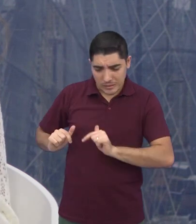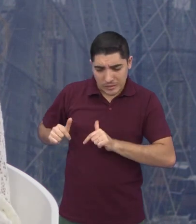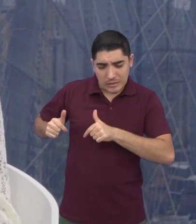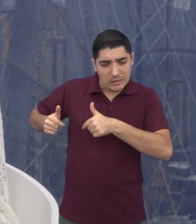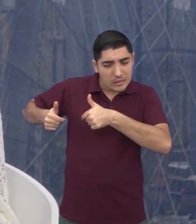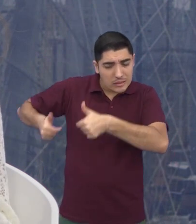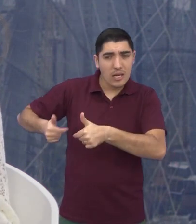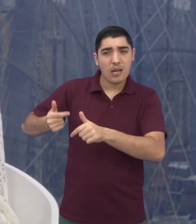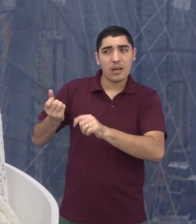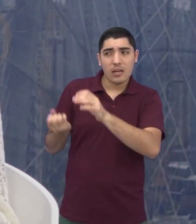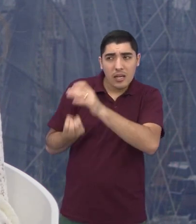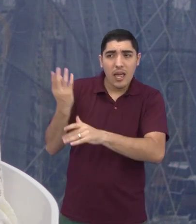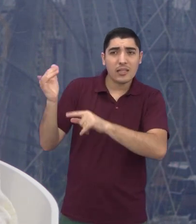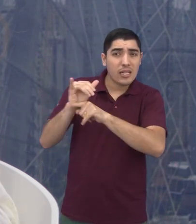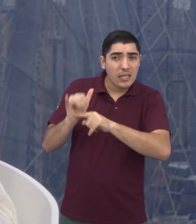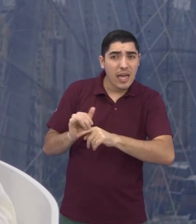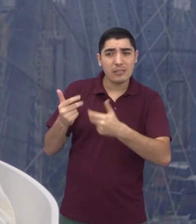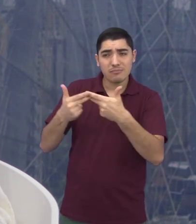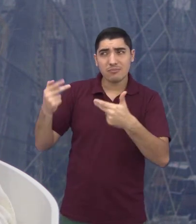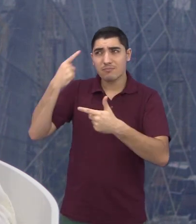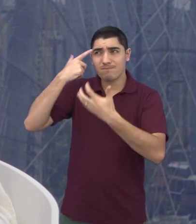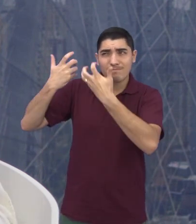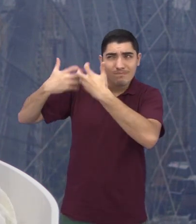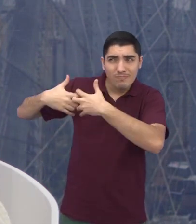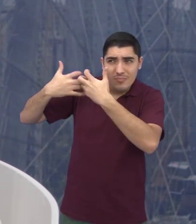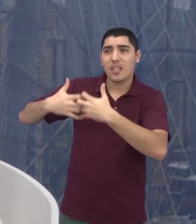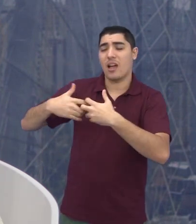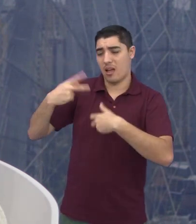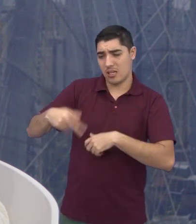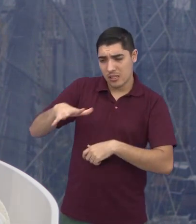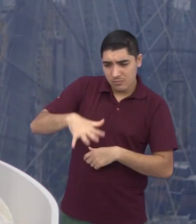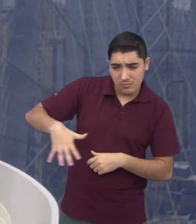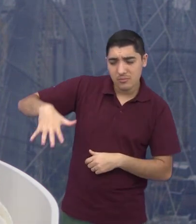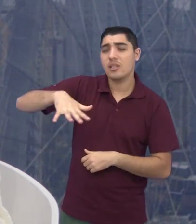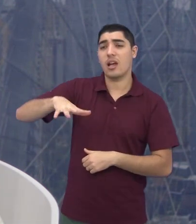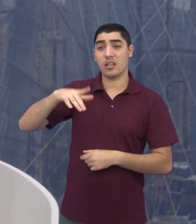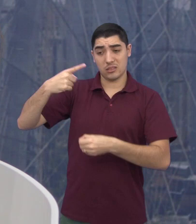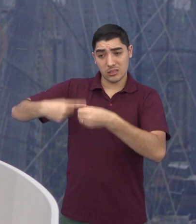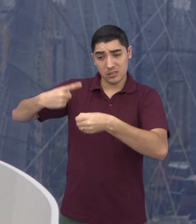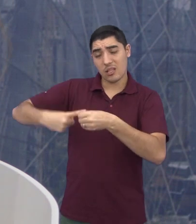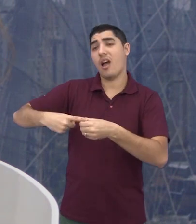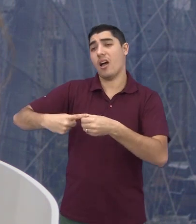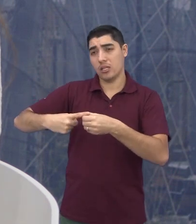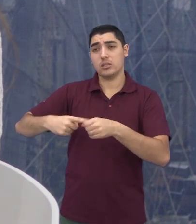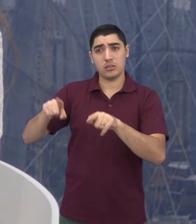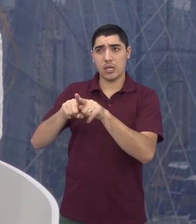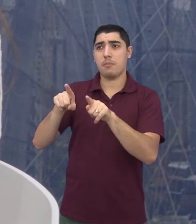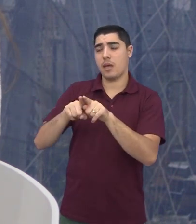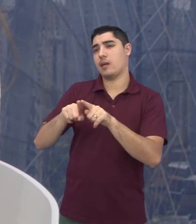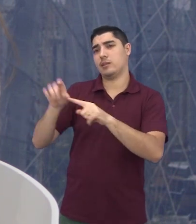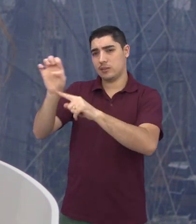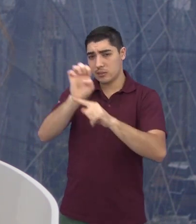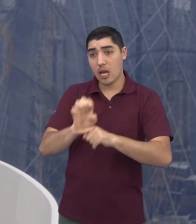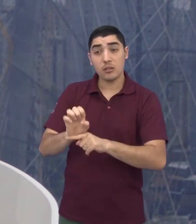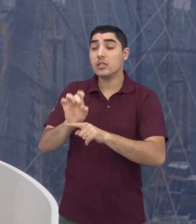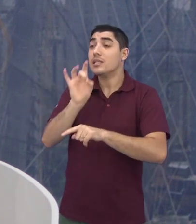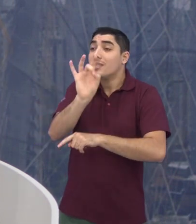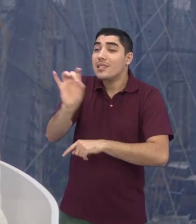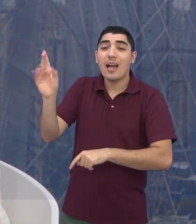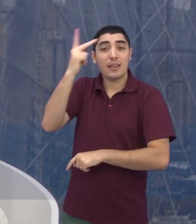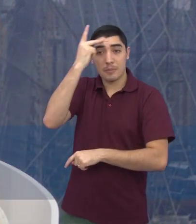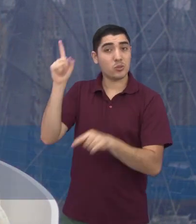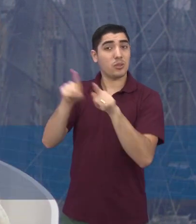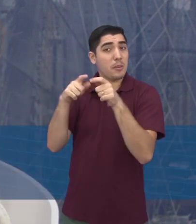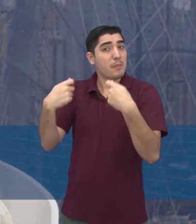refletir, enquanto também região, cidade, enquanto instituições e também enquanto sujeitos e indivíduos, né?